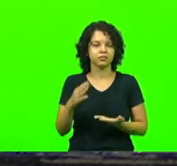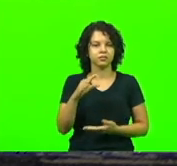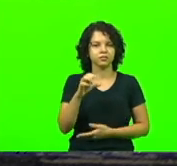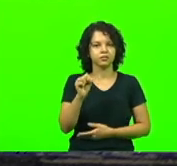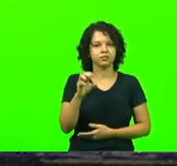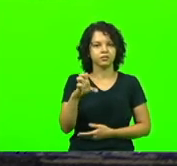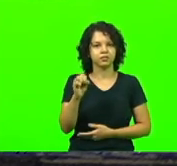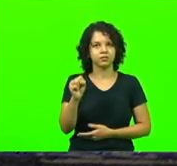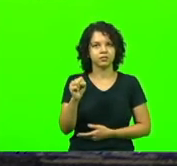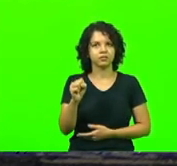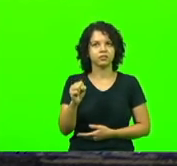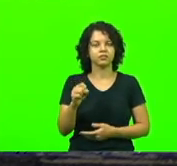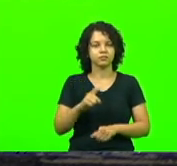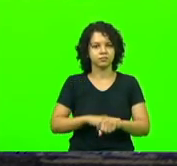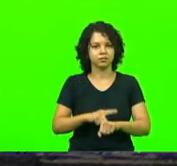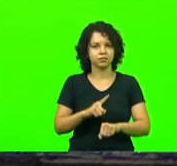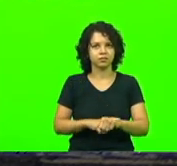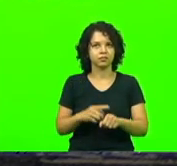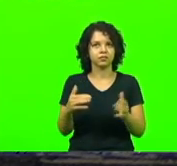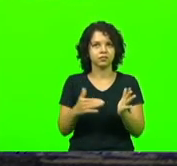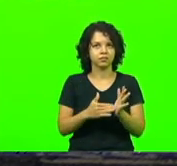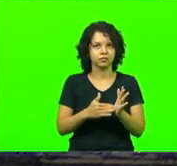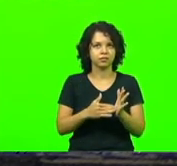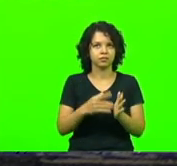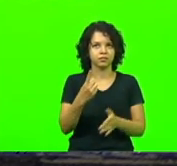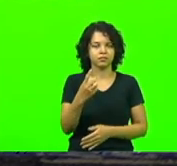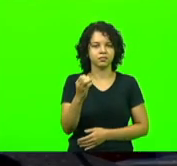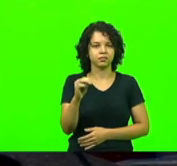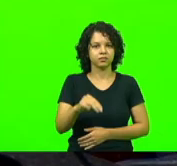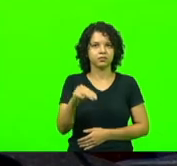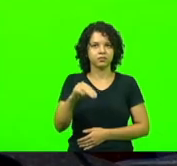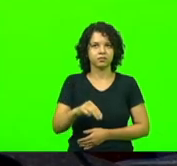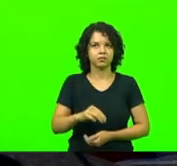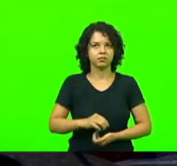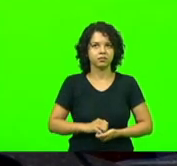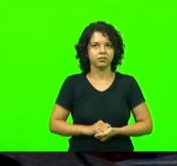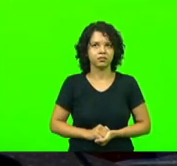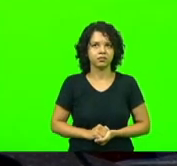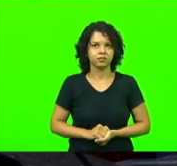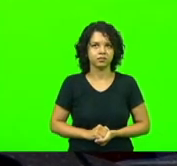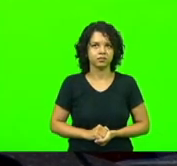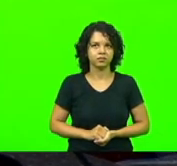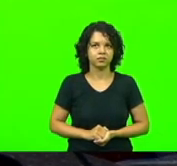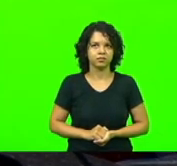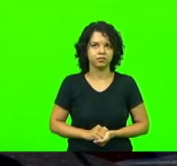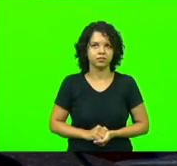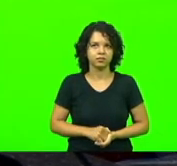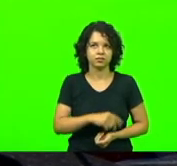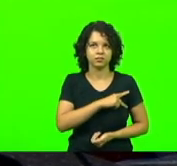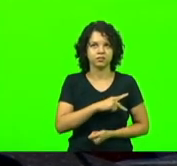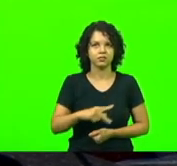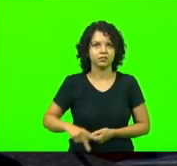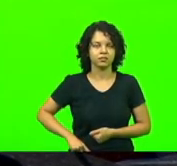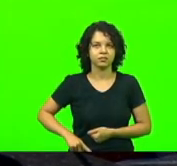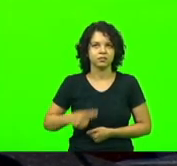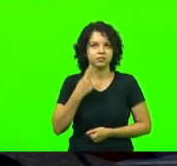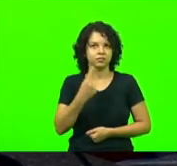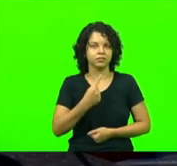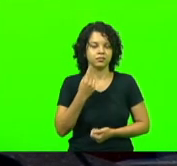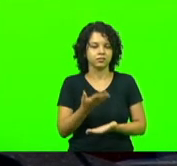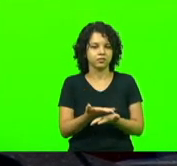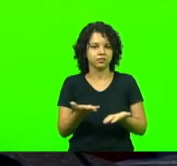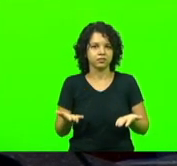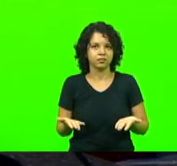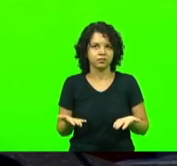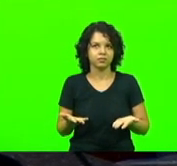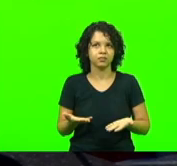Zucchi. Vossa Excelência tem o tempo de até 10 minutos. Senhor presidente, deputados e deputadas